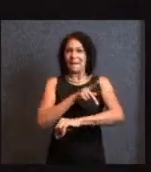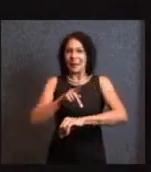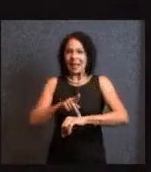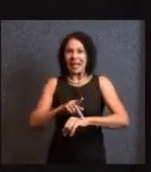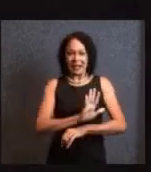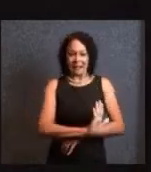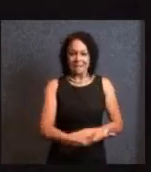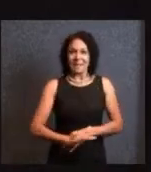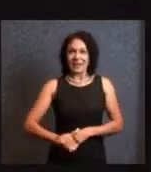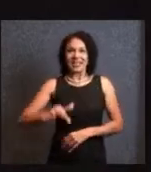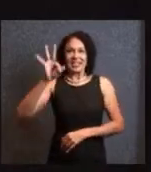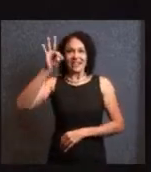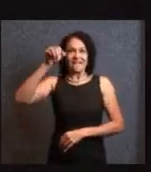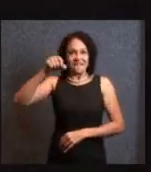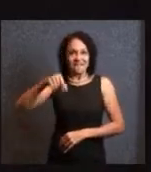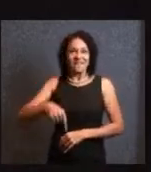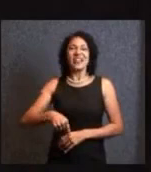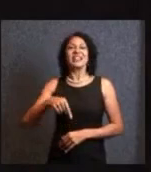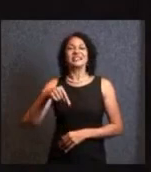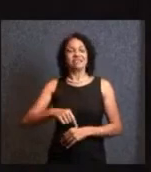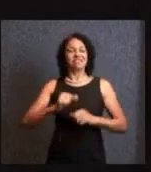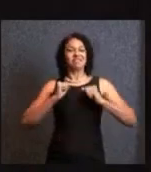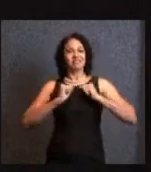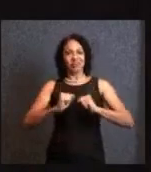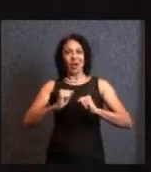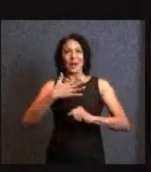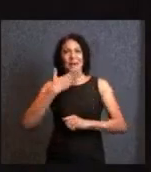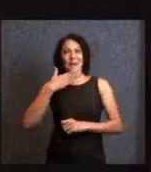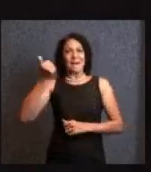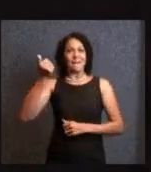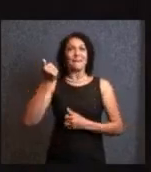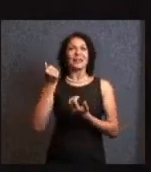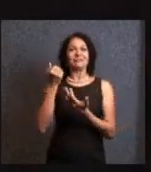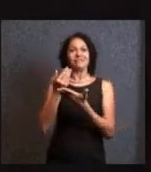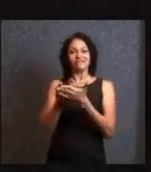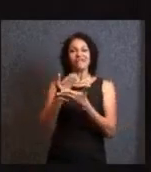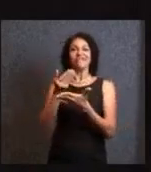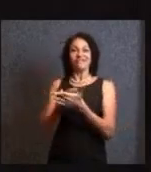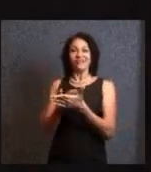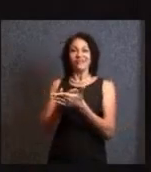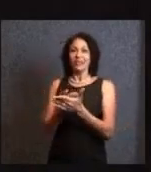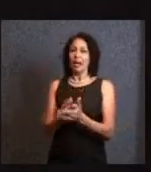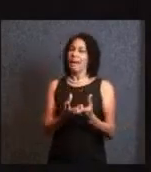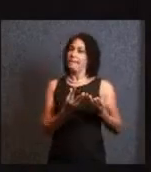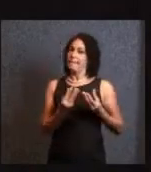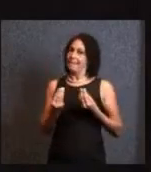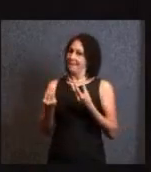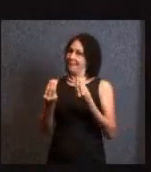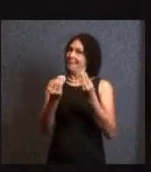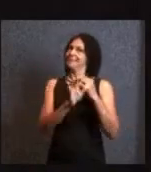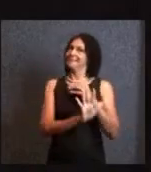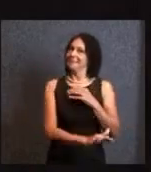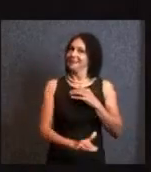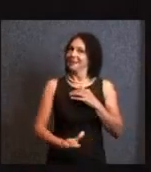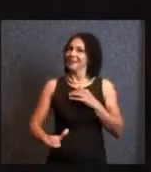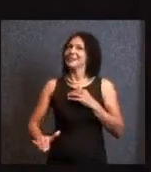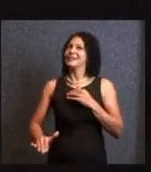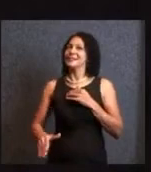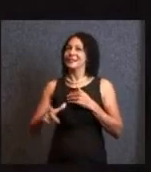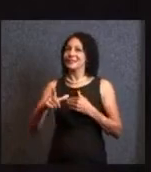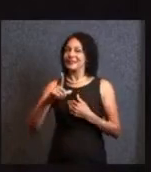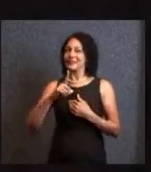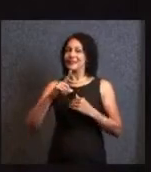as crianças de Feira de Santana possam ter a melhor educação. E muitas dessas crianças que estão nas nossas